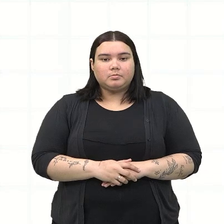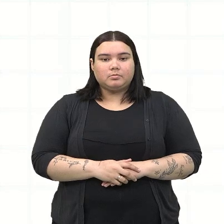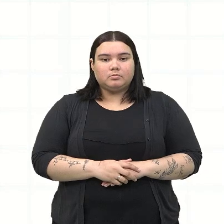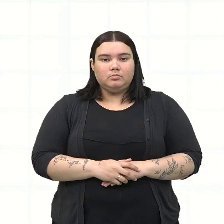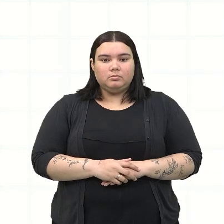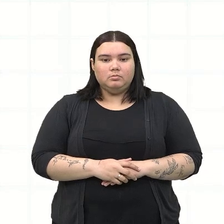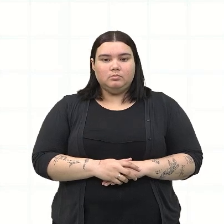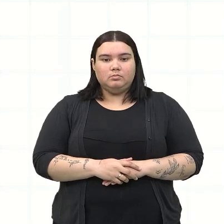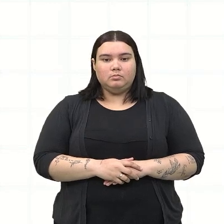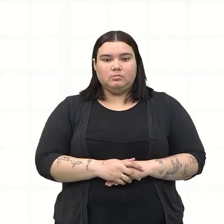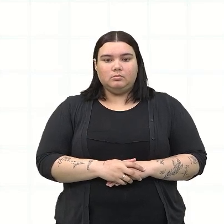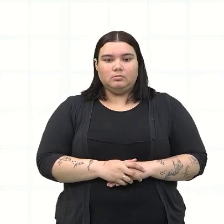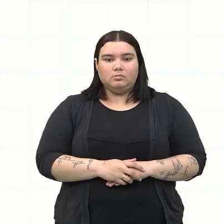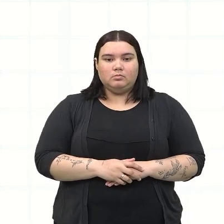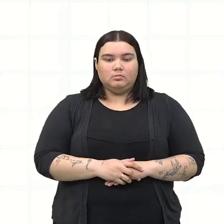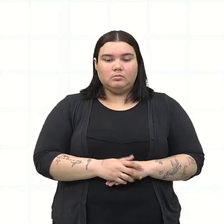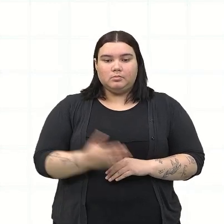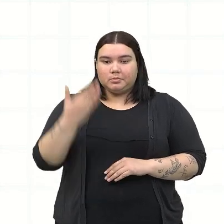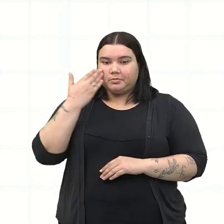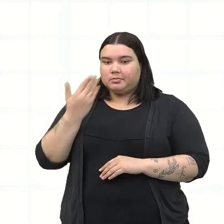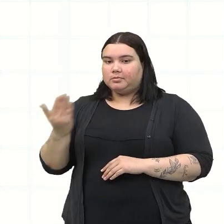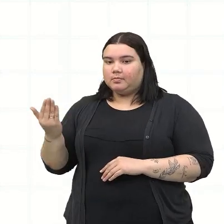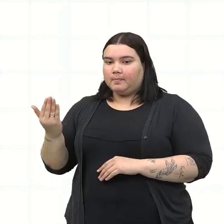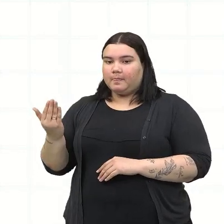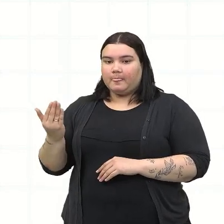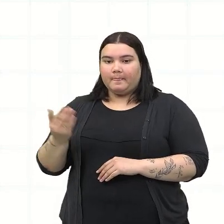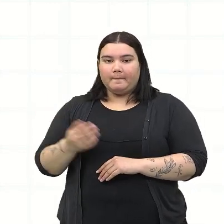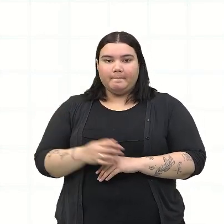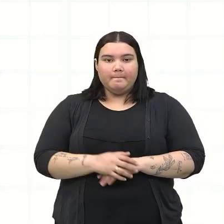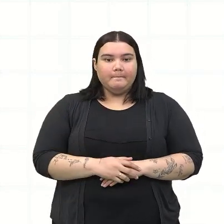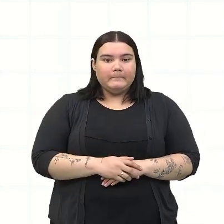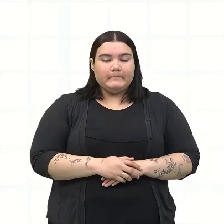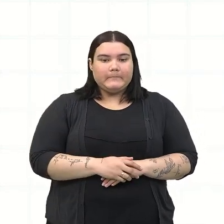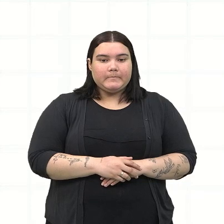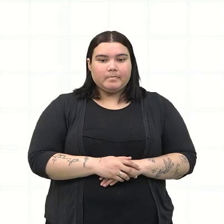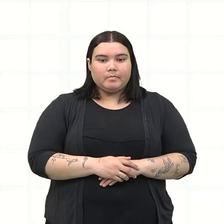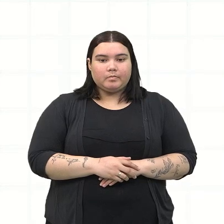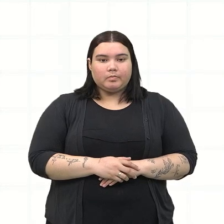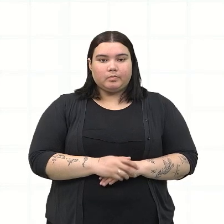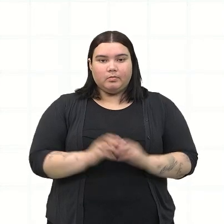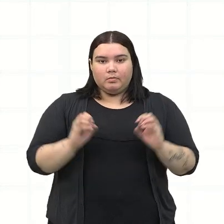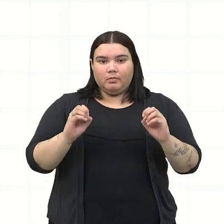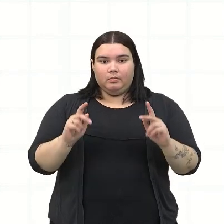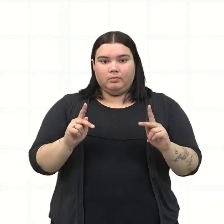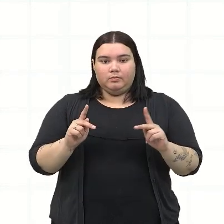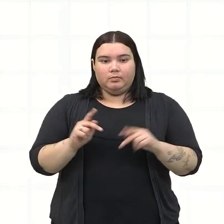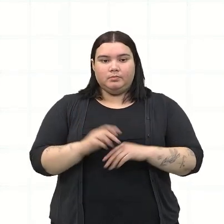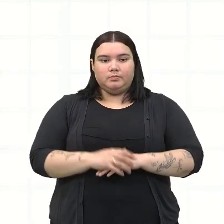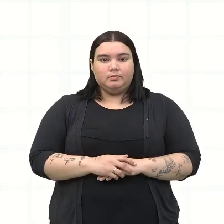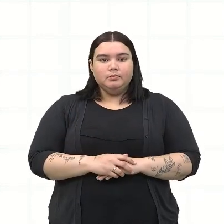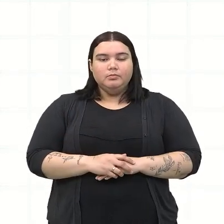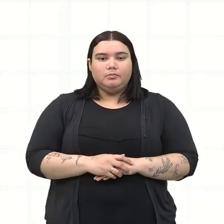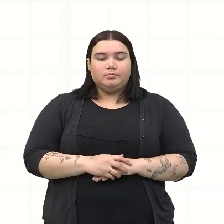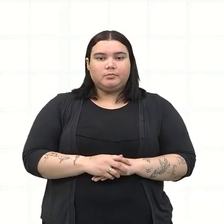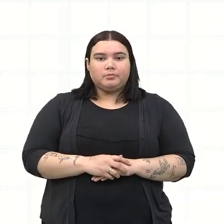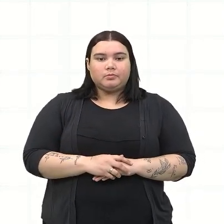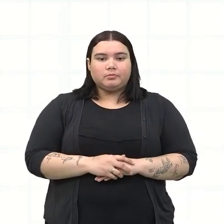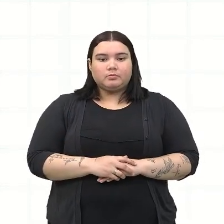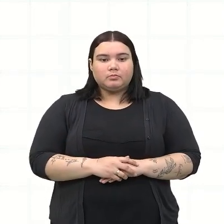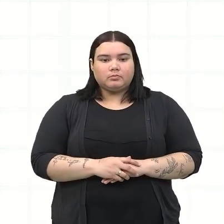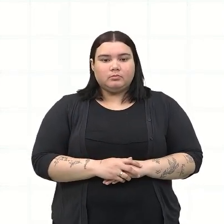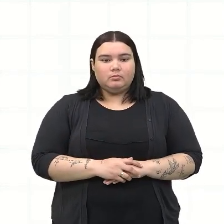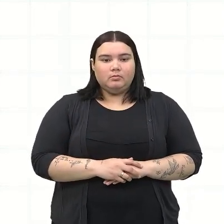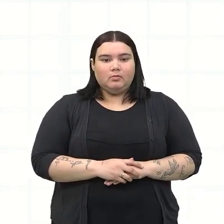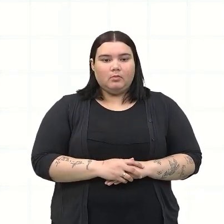I'll be rich. Ok? Olha só.